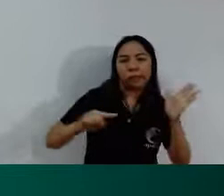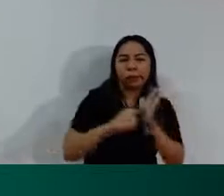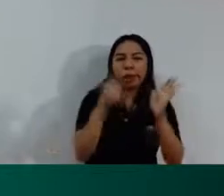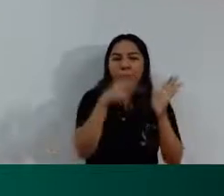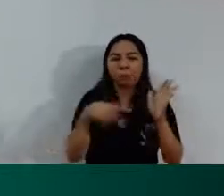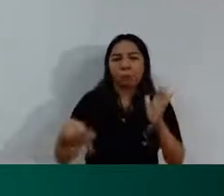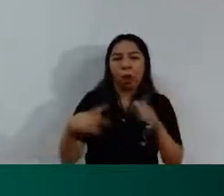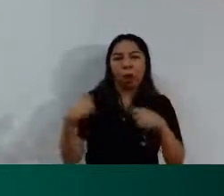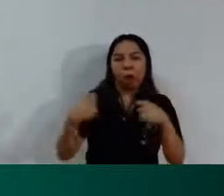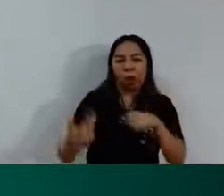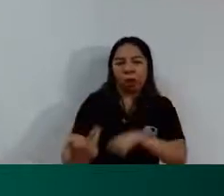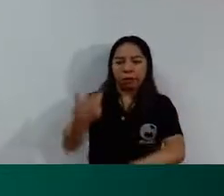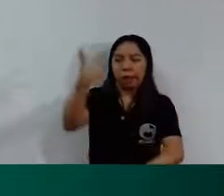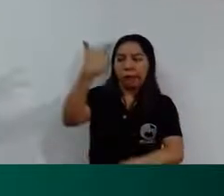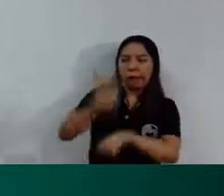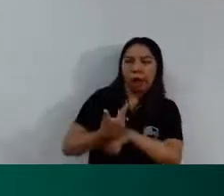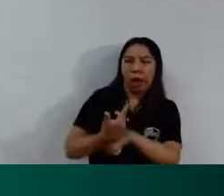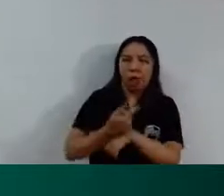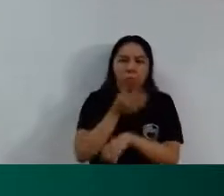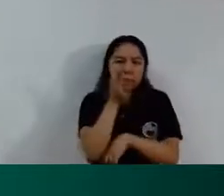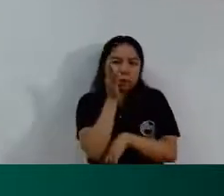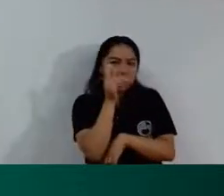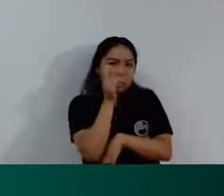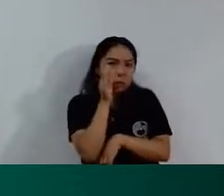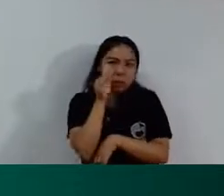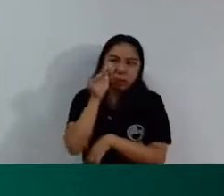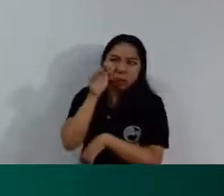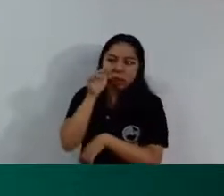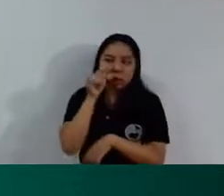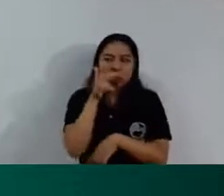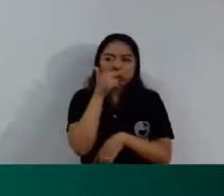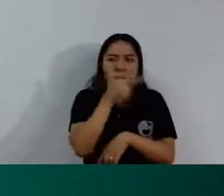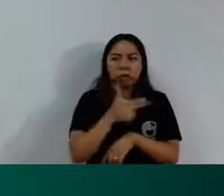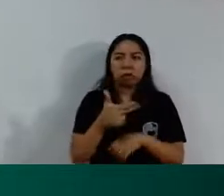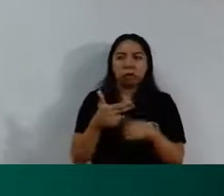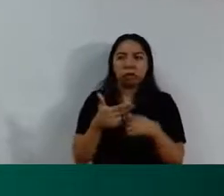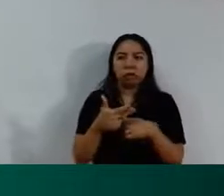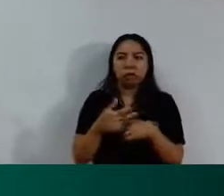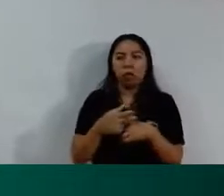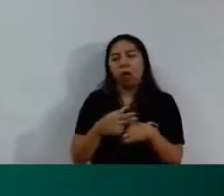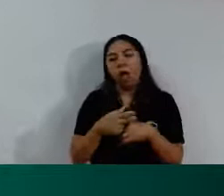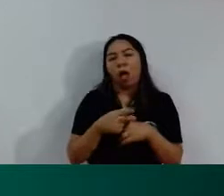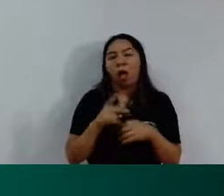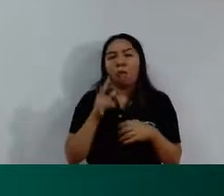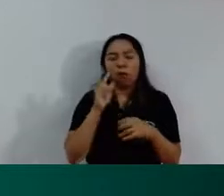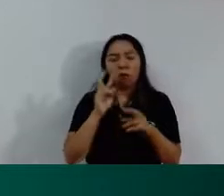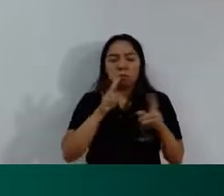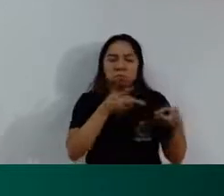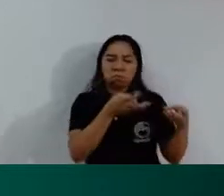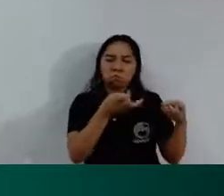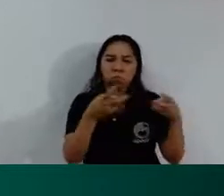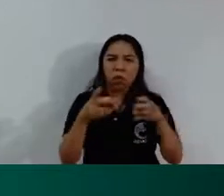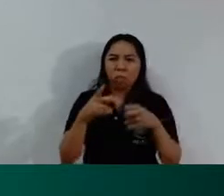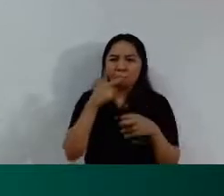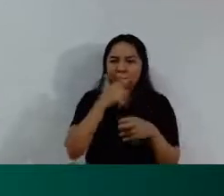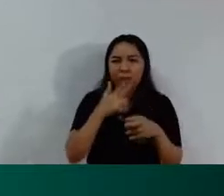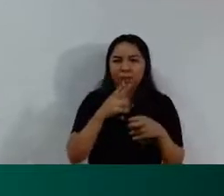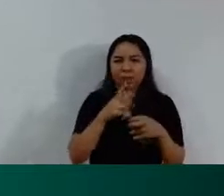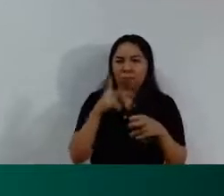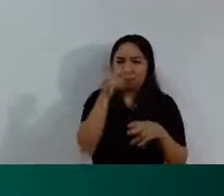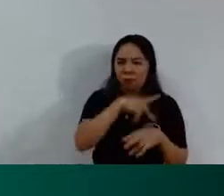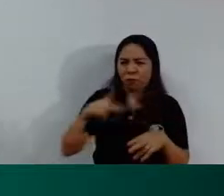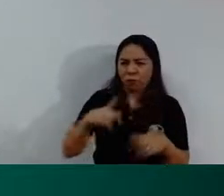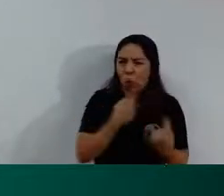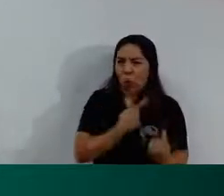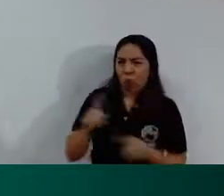loucura de você tá sendo gravado a espionagem né de aquelas pirações que a gente tá vendo pirotecnia louca né e colocou nós contra nós